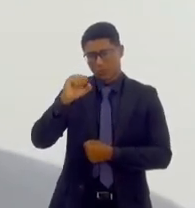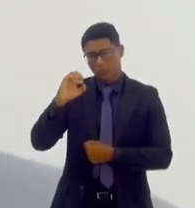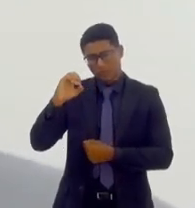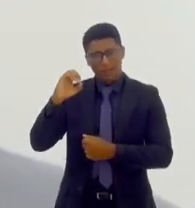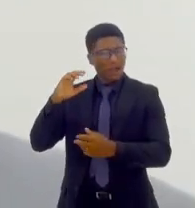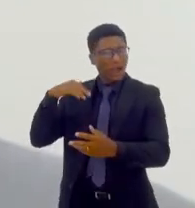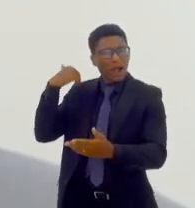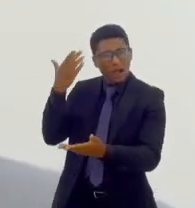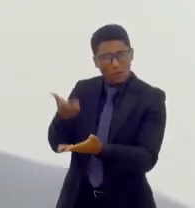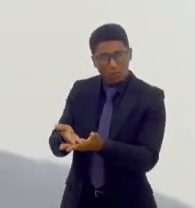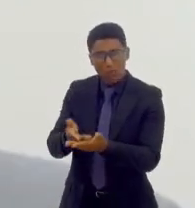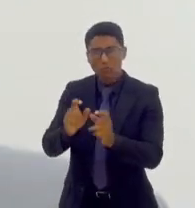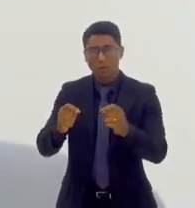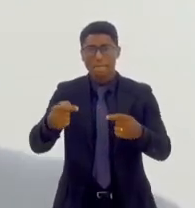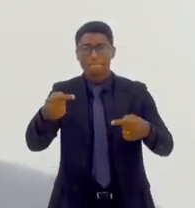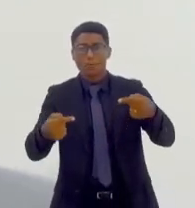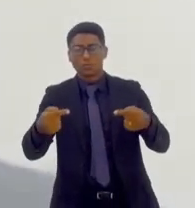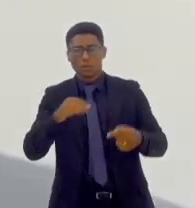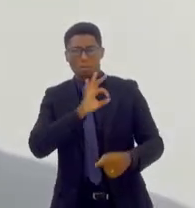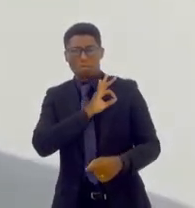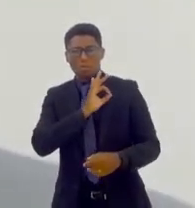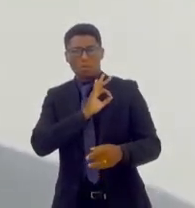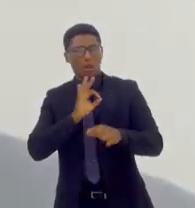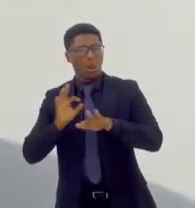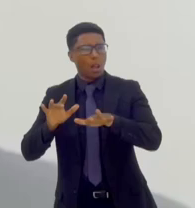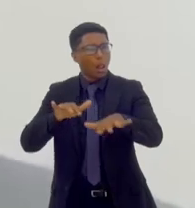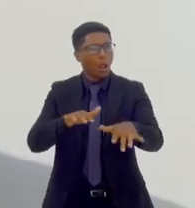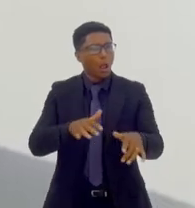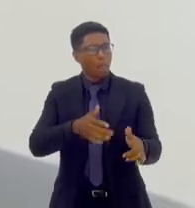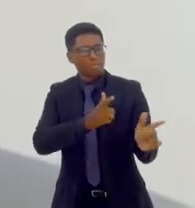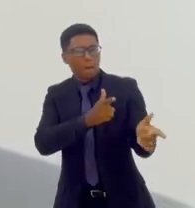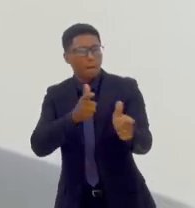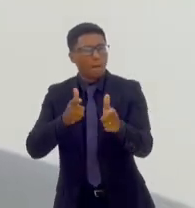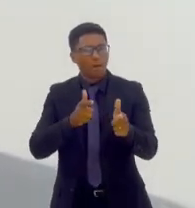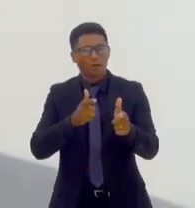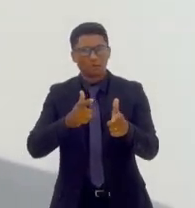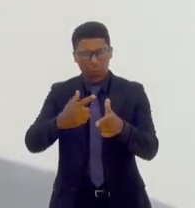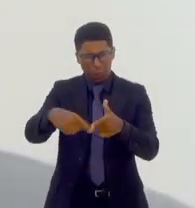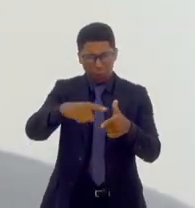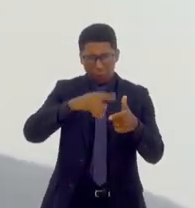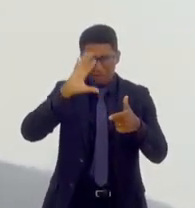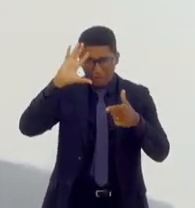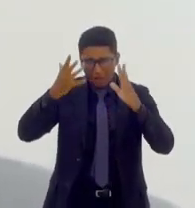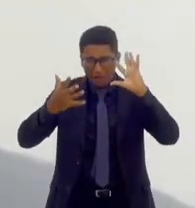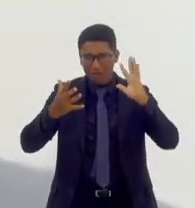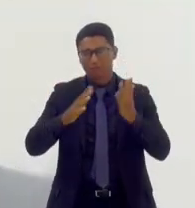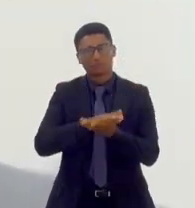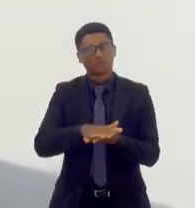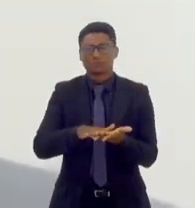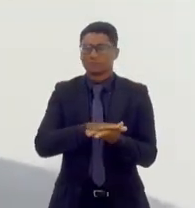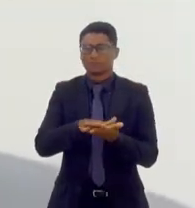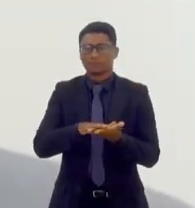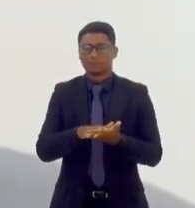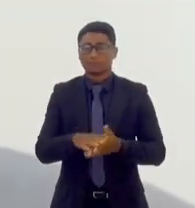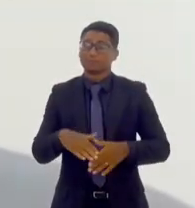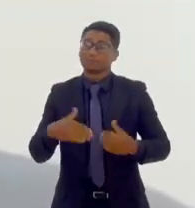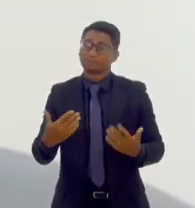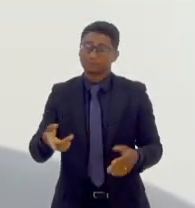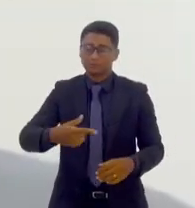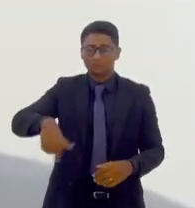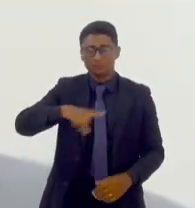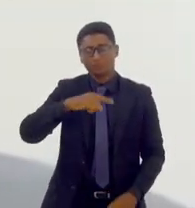política exclusivamente do enfrentamento e que não solucionou o problema. Então, nós acreditamos que